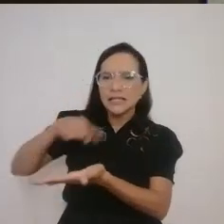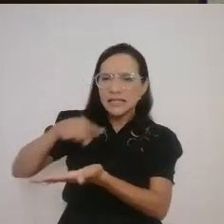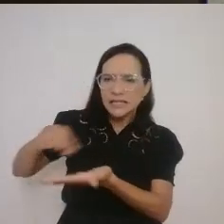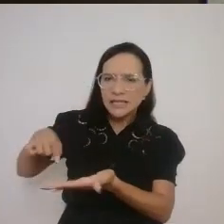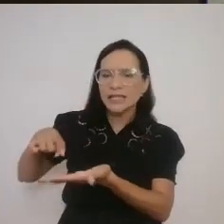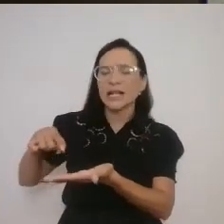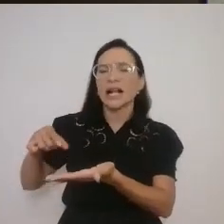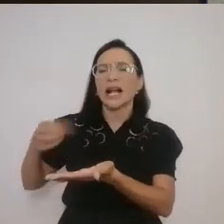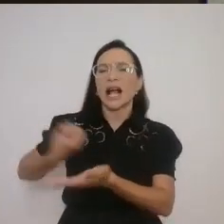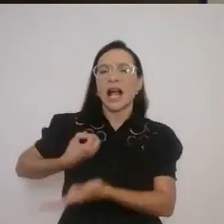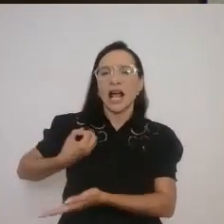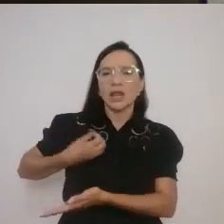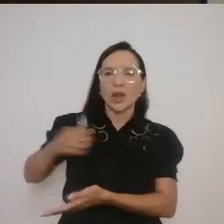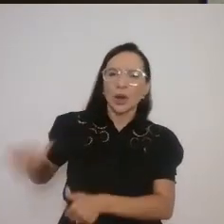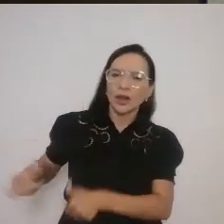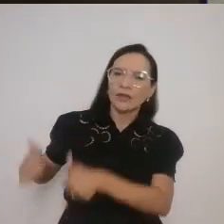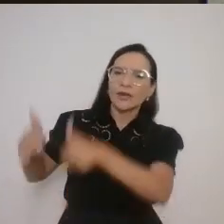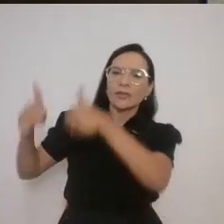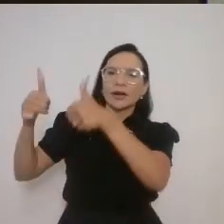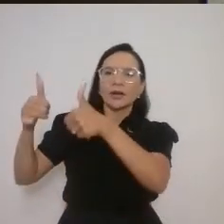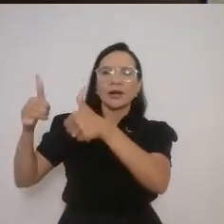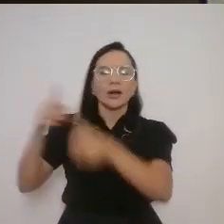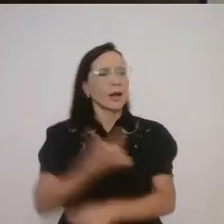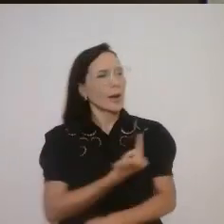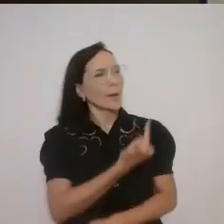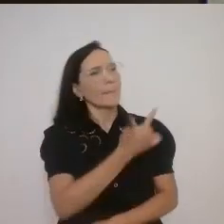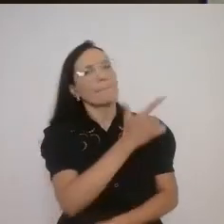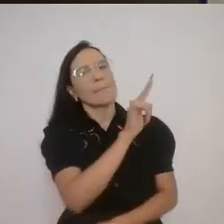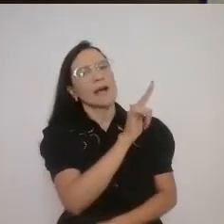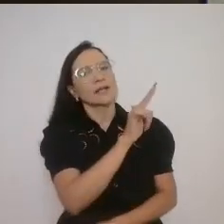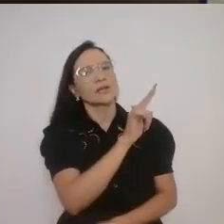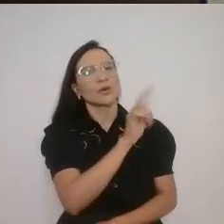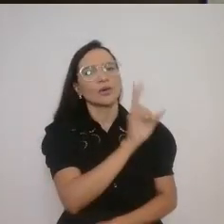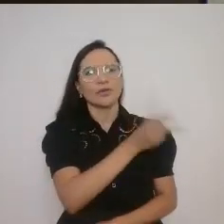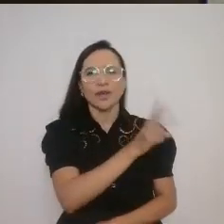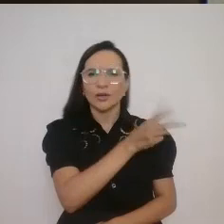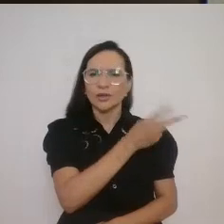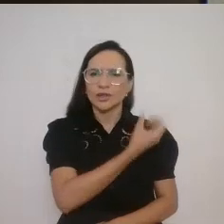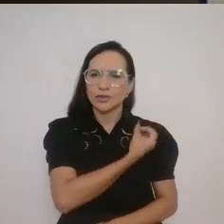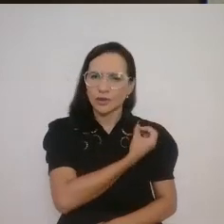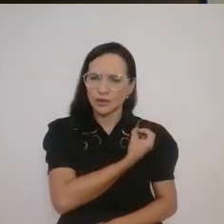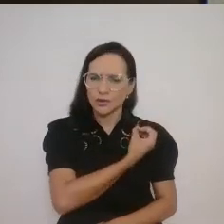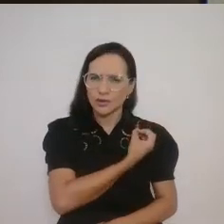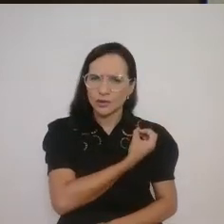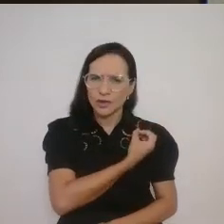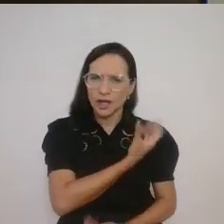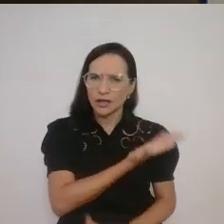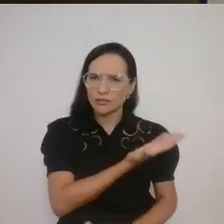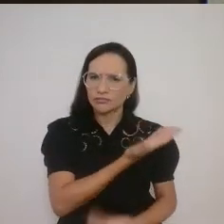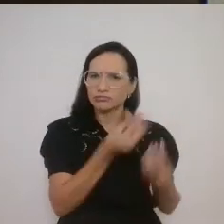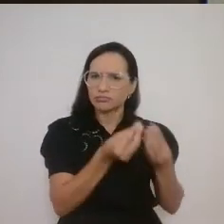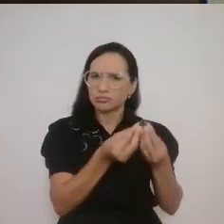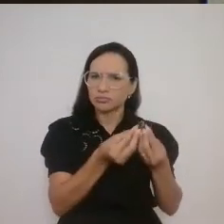o pedido não anulado por um desembargador, um juiz, poderá até ser prejudicado.